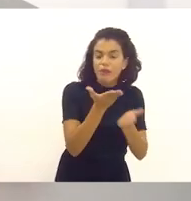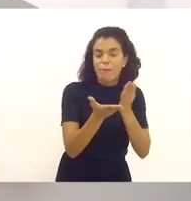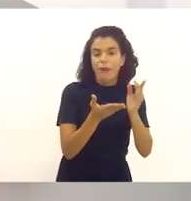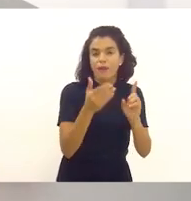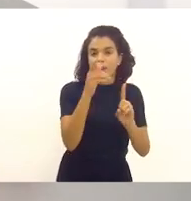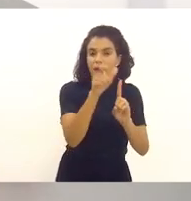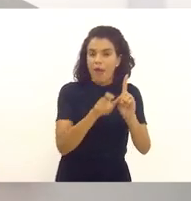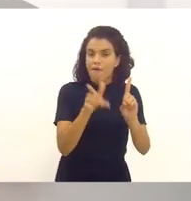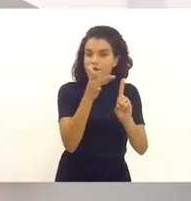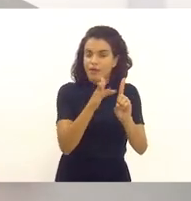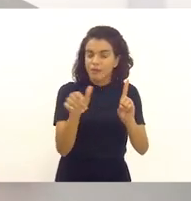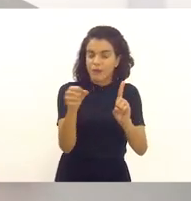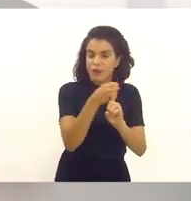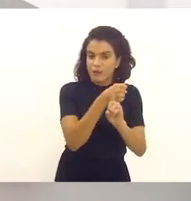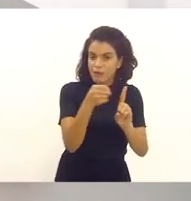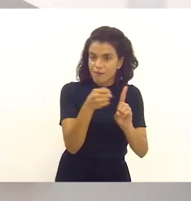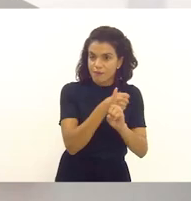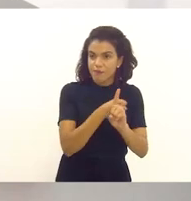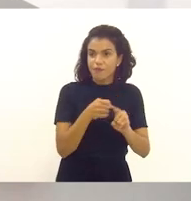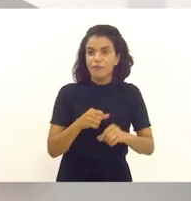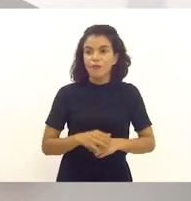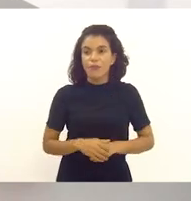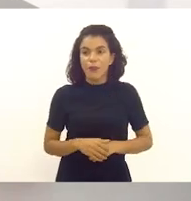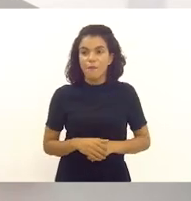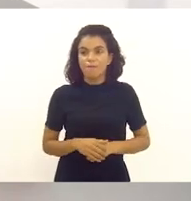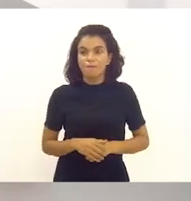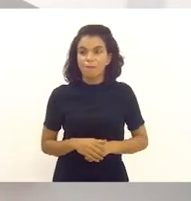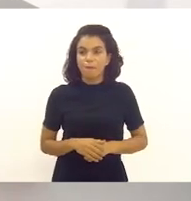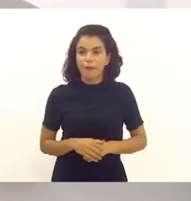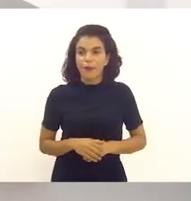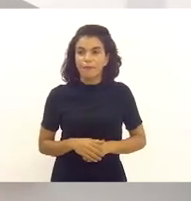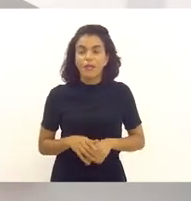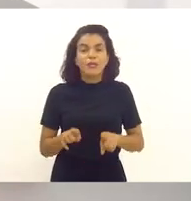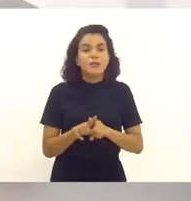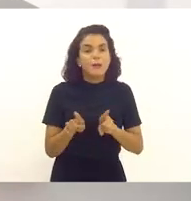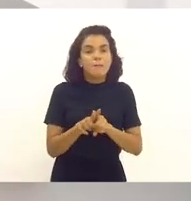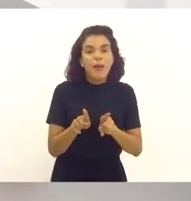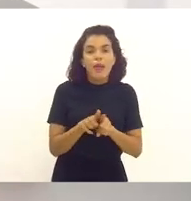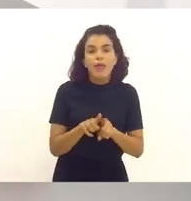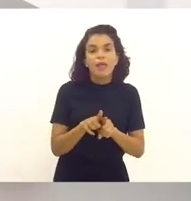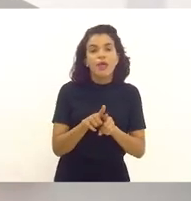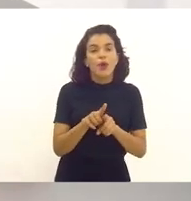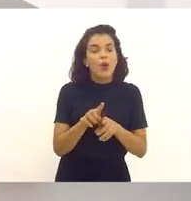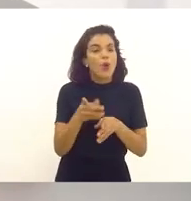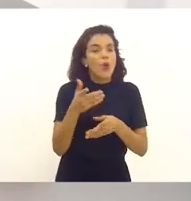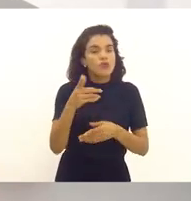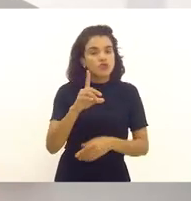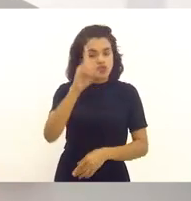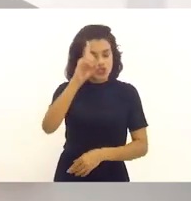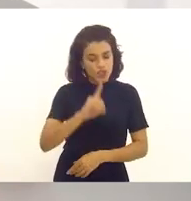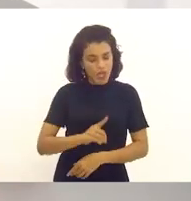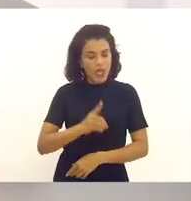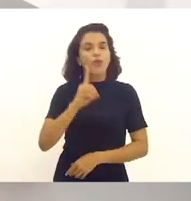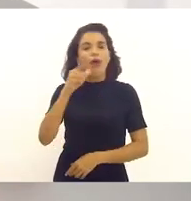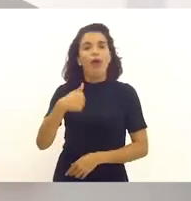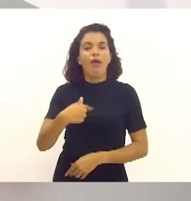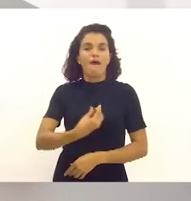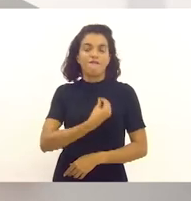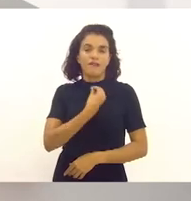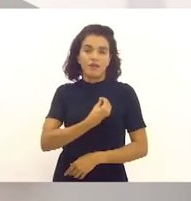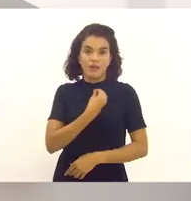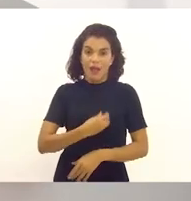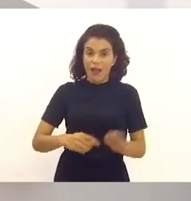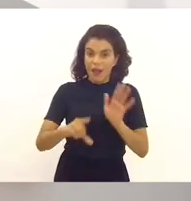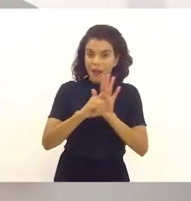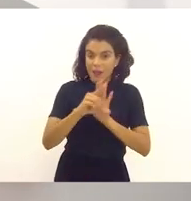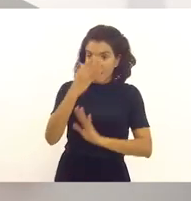né o maior bem o maior bem é tutelado no direito brasileiro é a vida então sobretudo a Lei